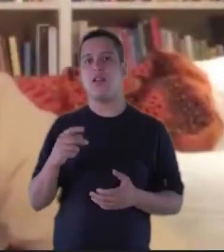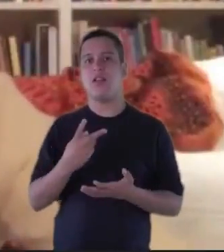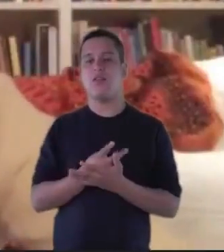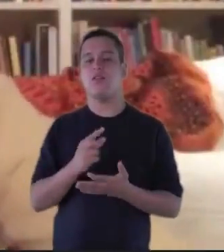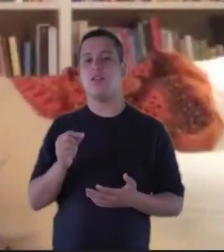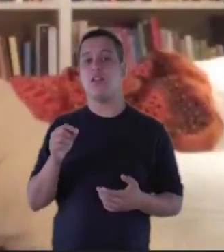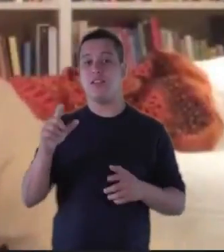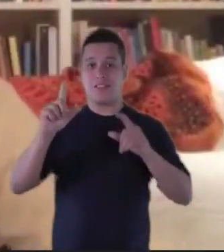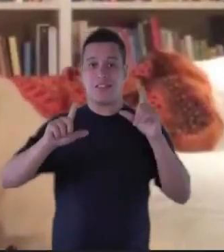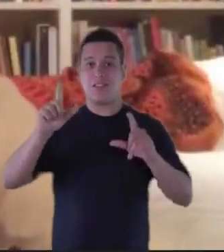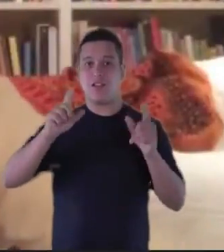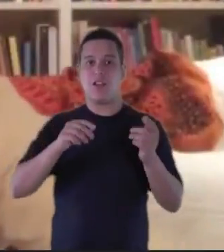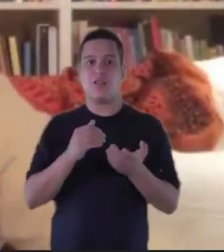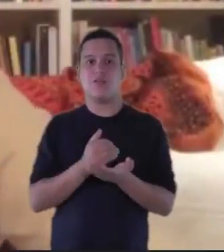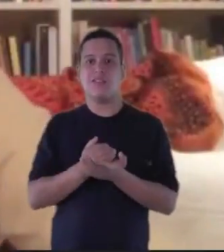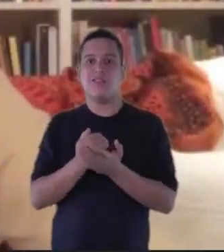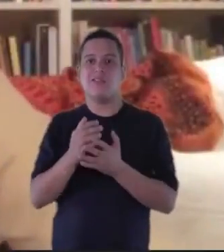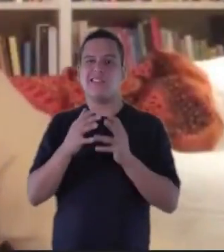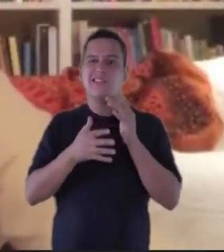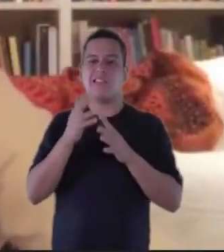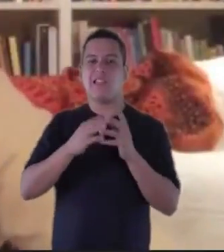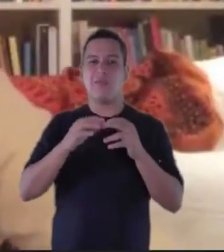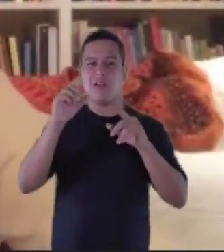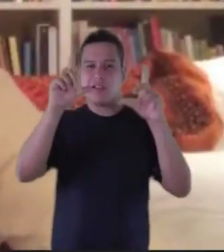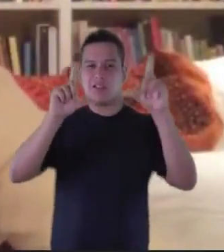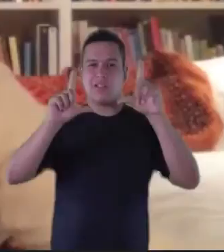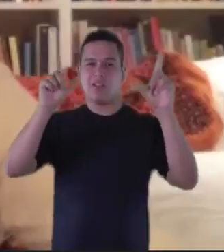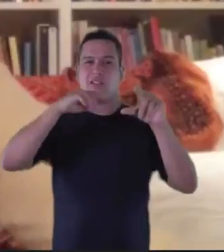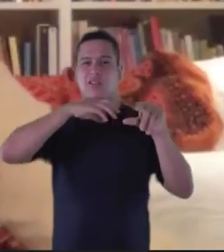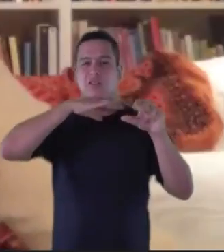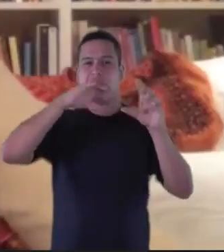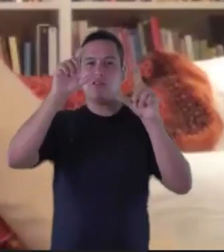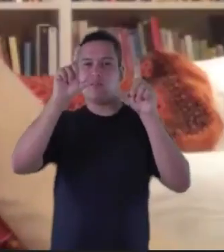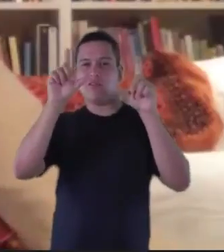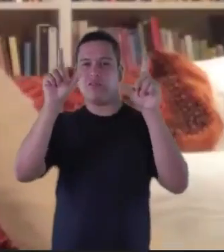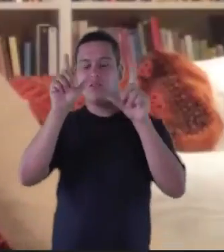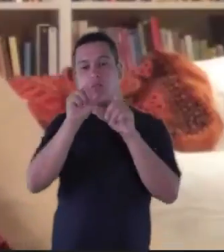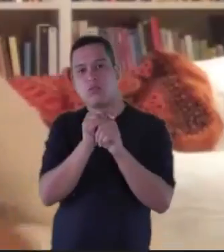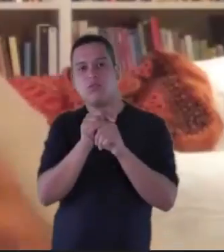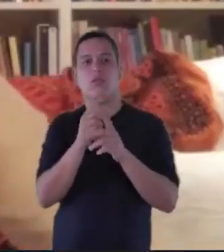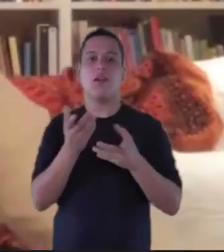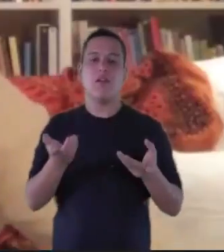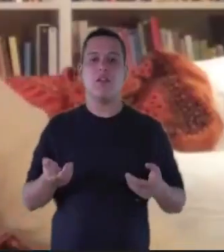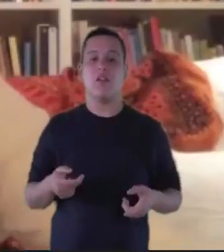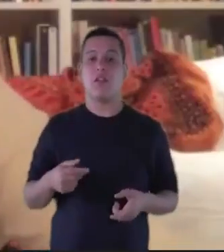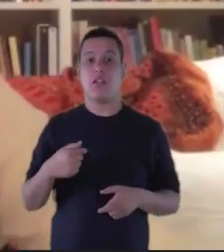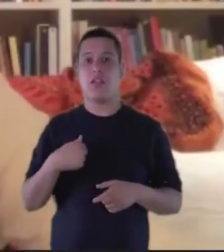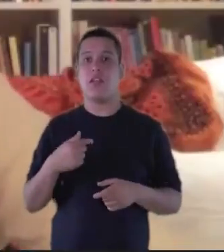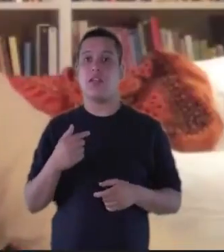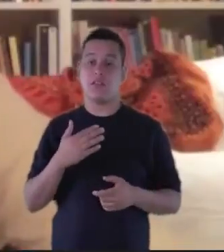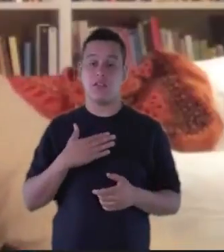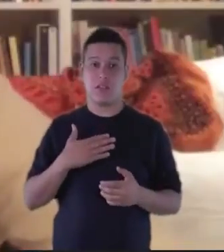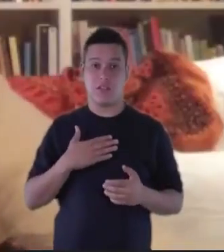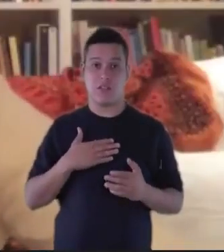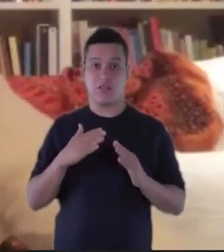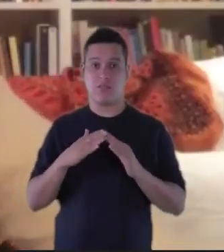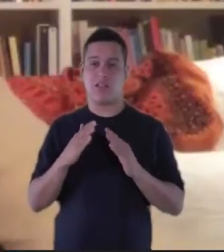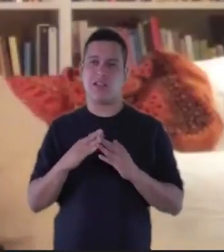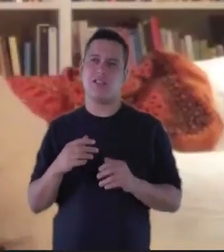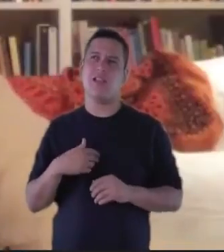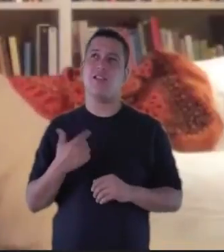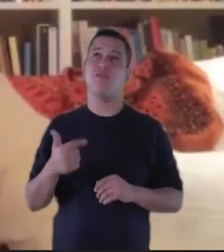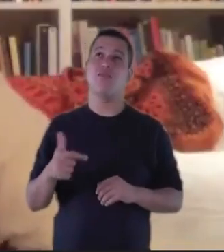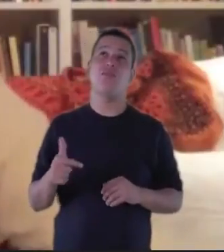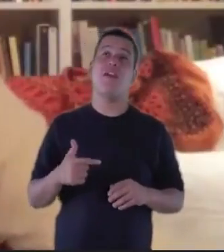tinha celular, não tinha internet. Então, a minha casa nem era uma casa de muitos livros, não. Era uma casa mais